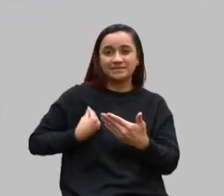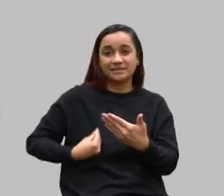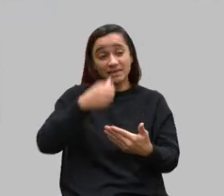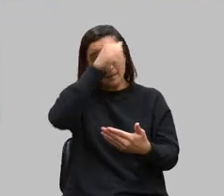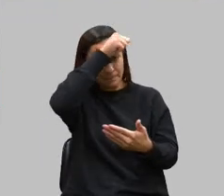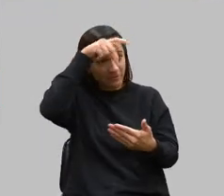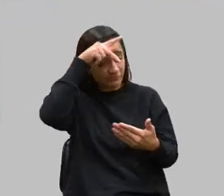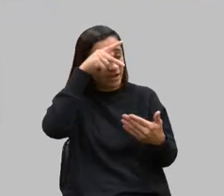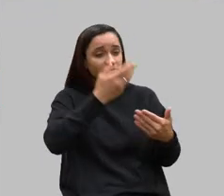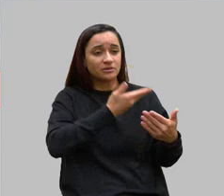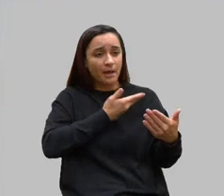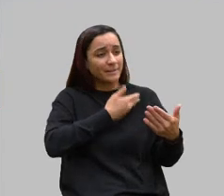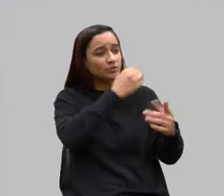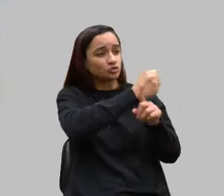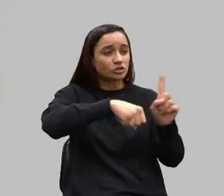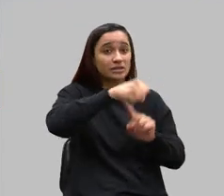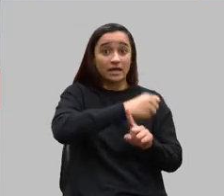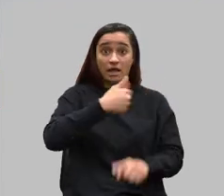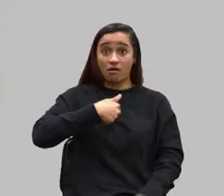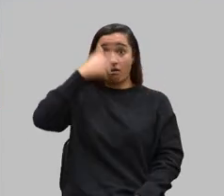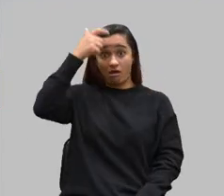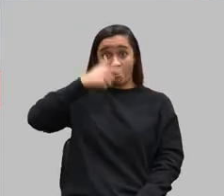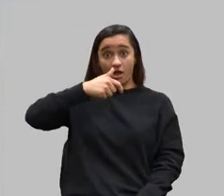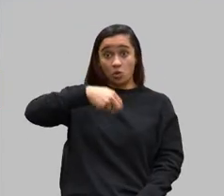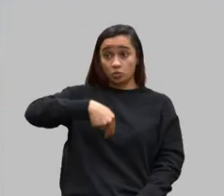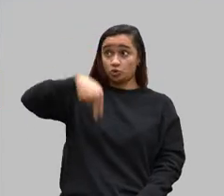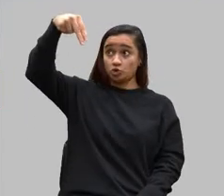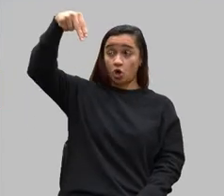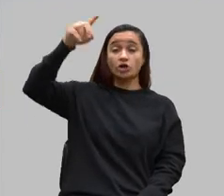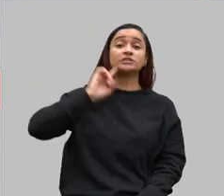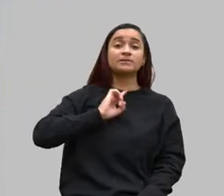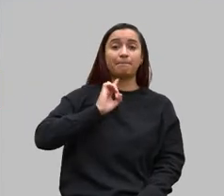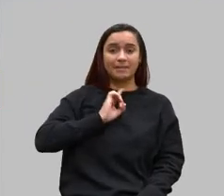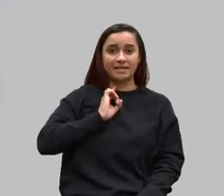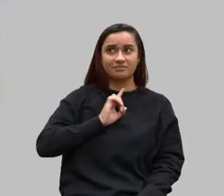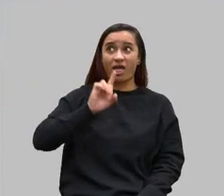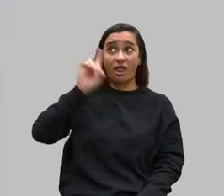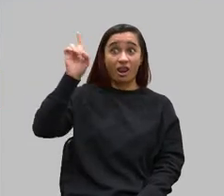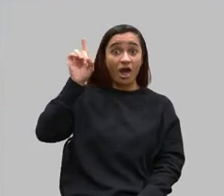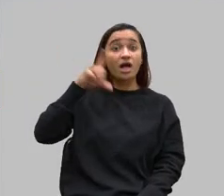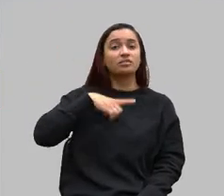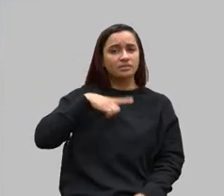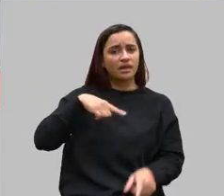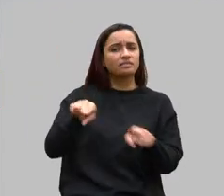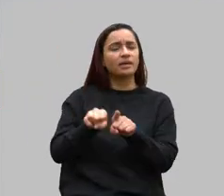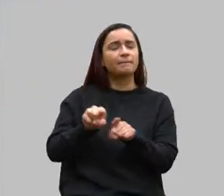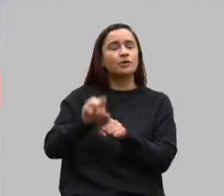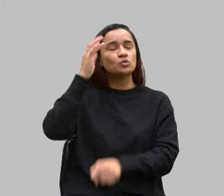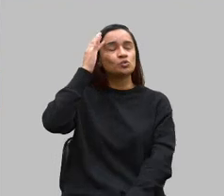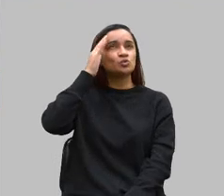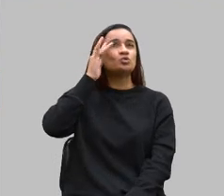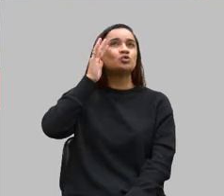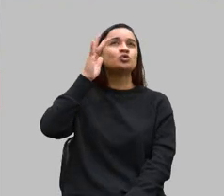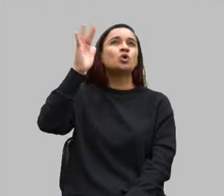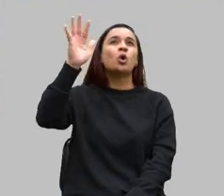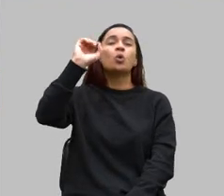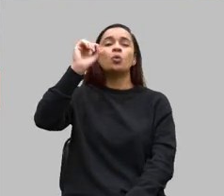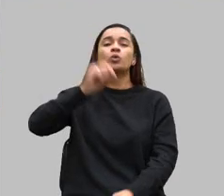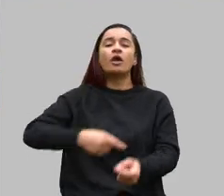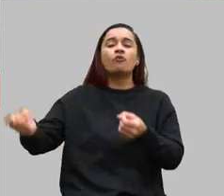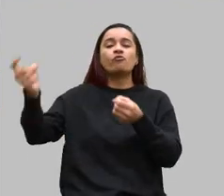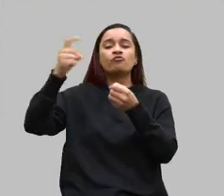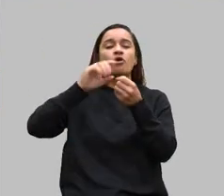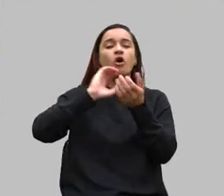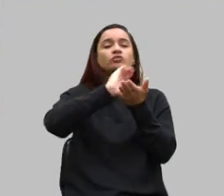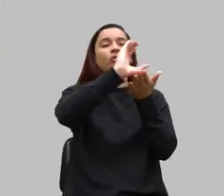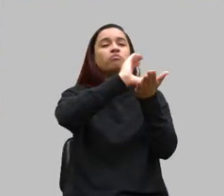sou do norte de Minas e lá nós temos também um grande sonho do retorno do desenvolvimento através dos